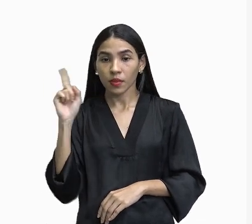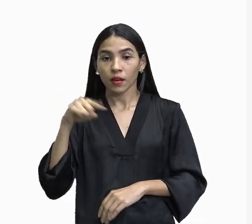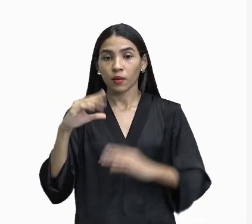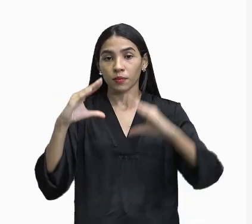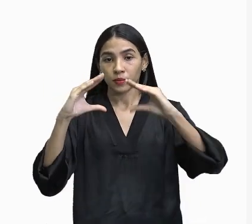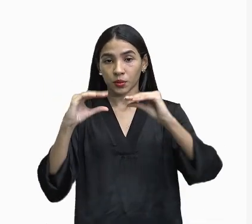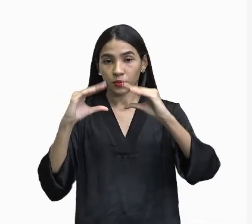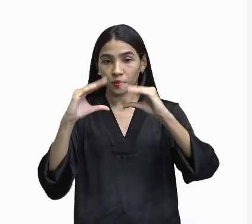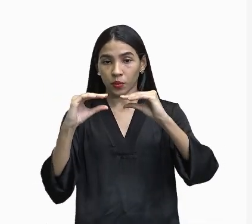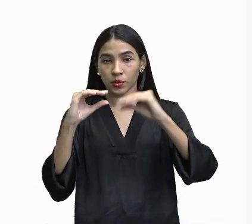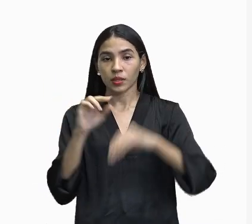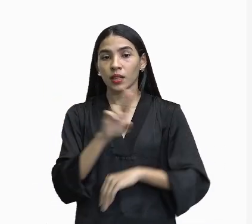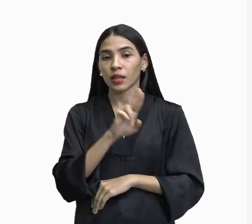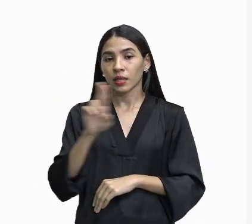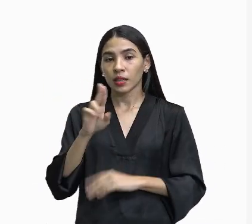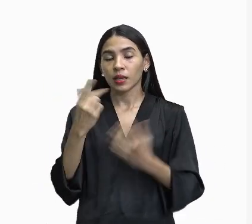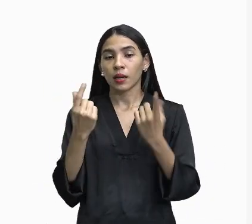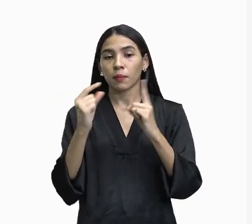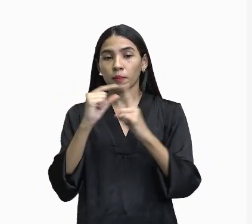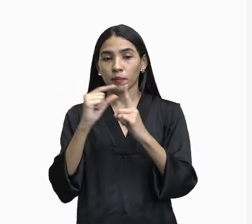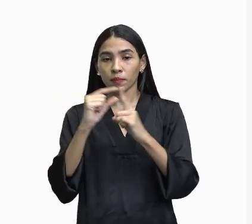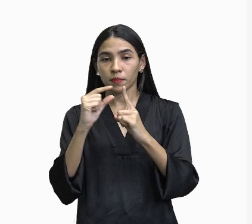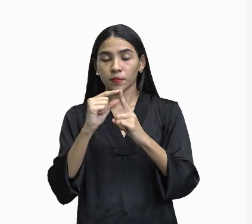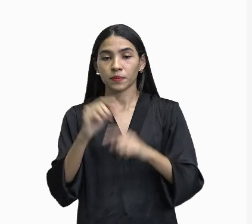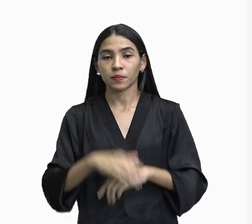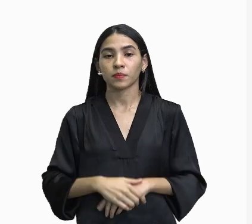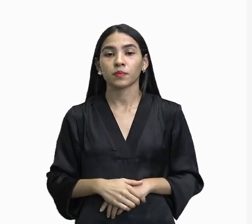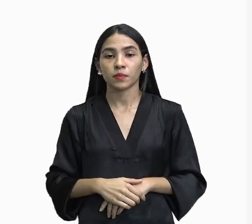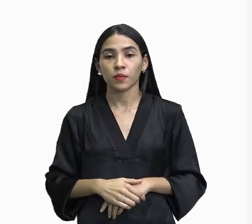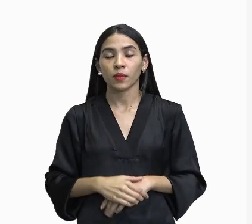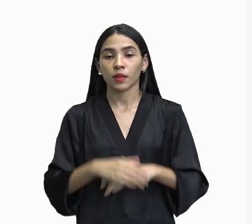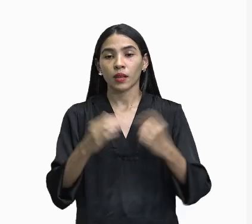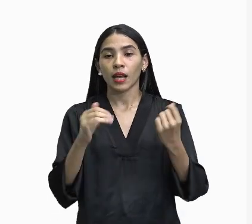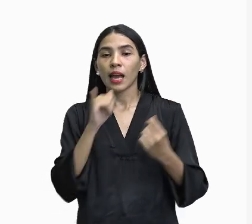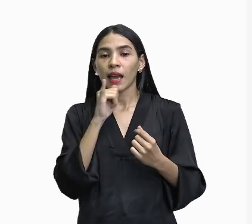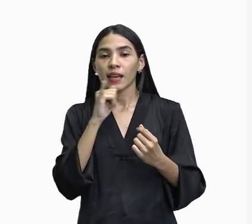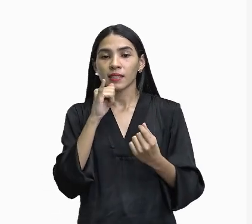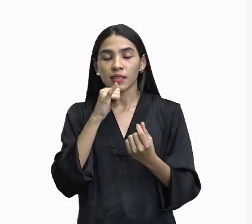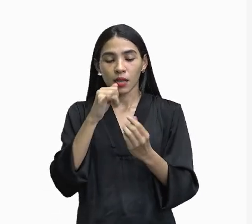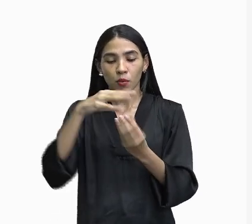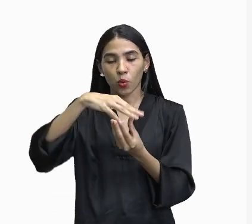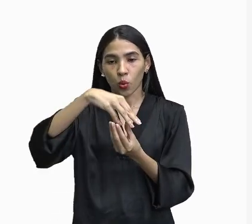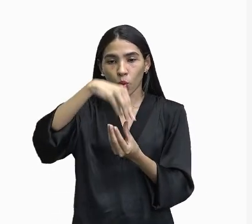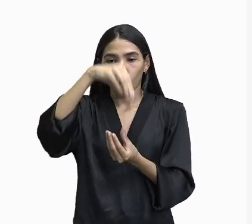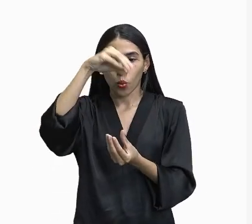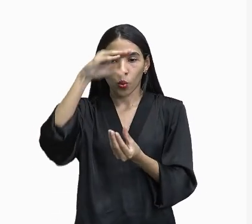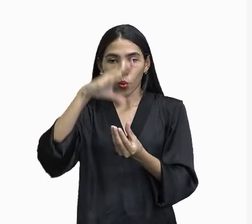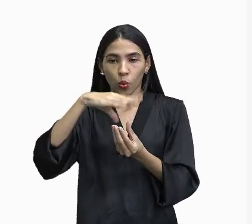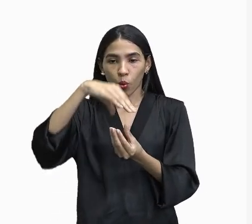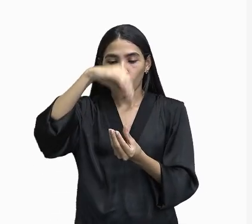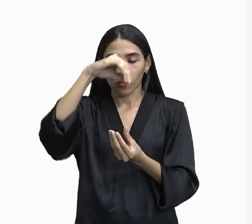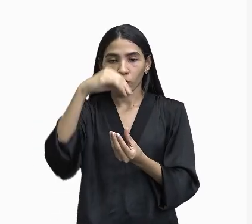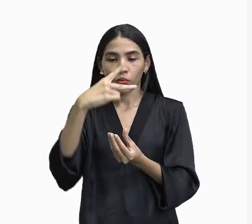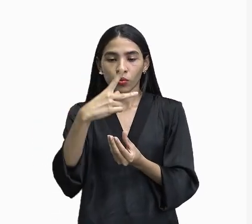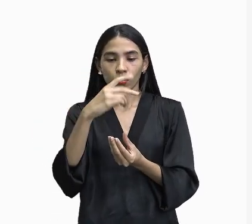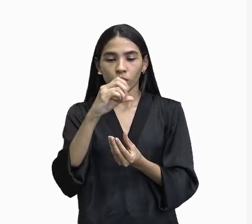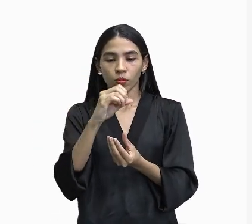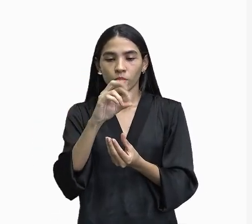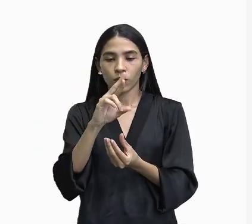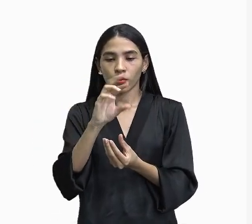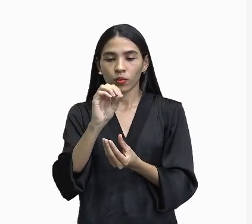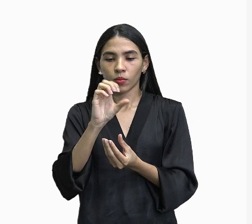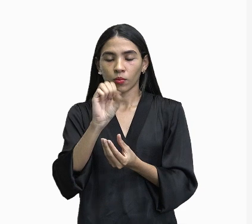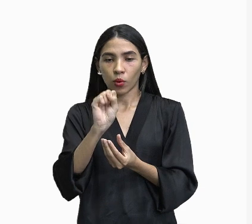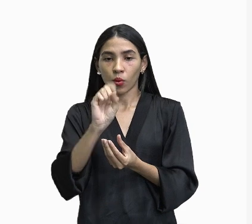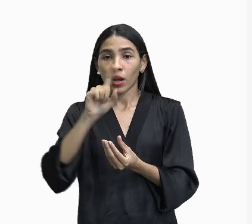esponja e a palavra significa corpo formado por poros, isso mesmo. Poros que lembra